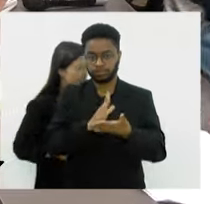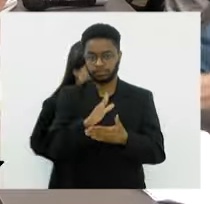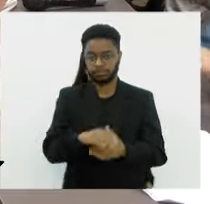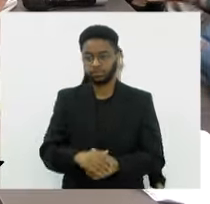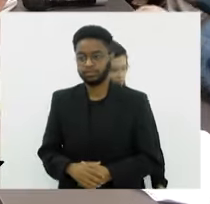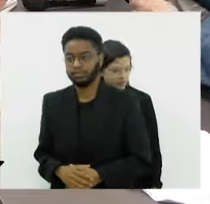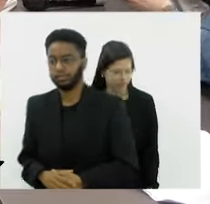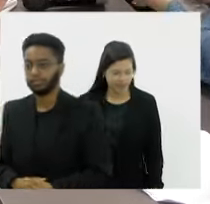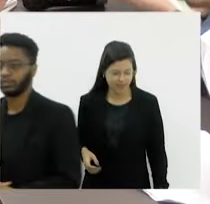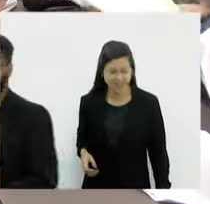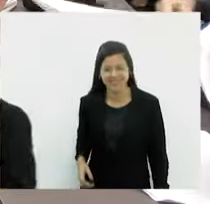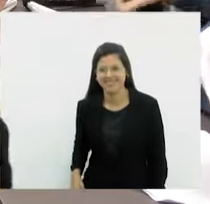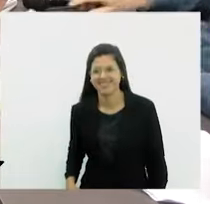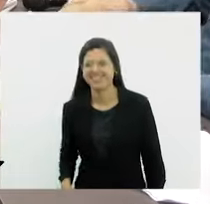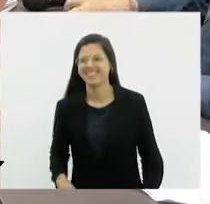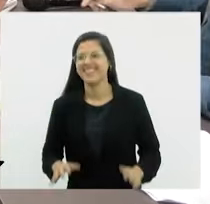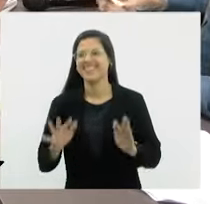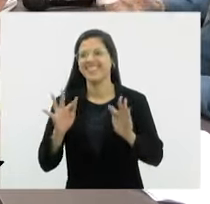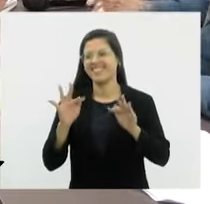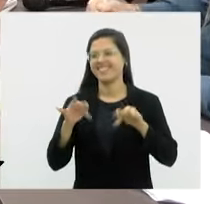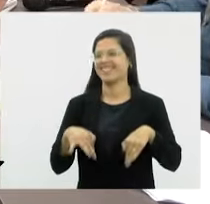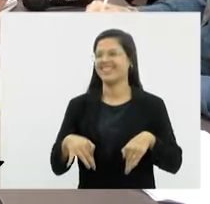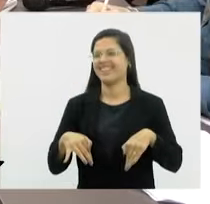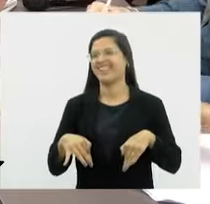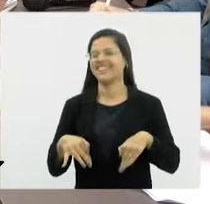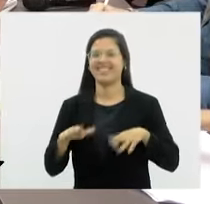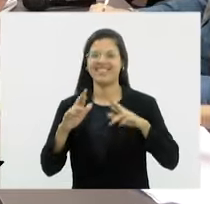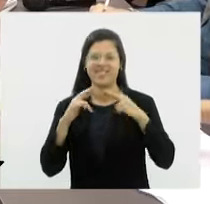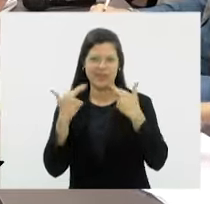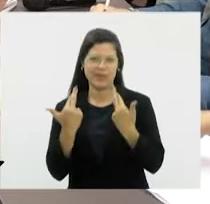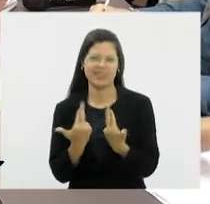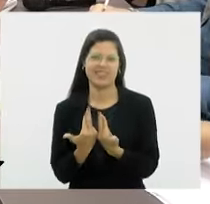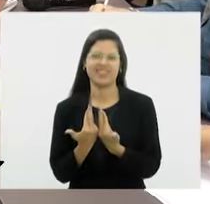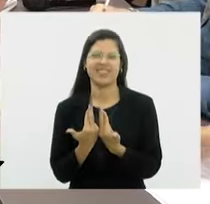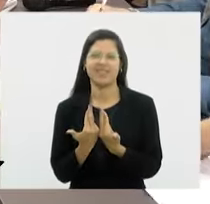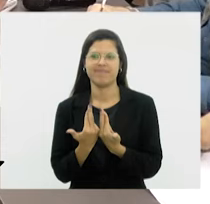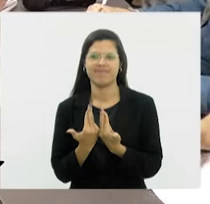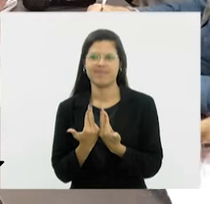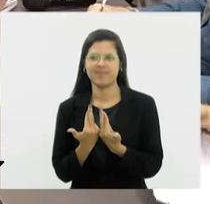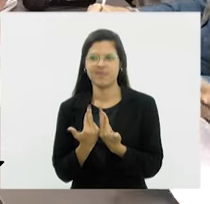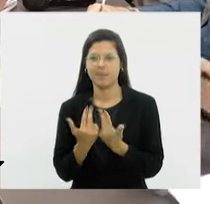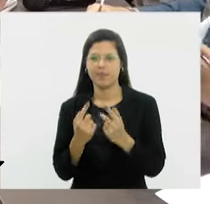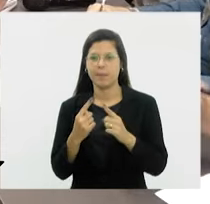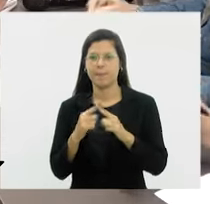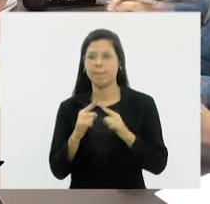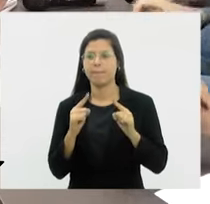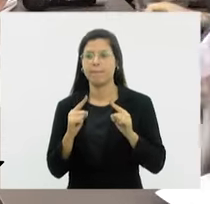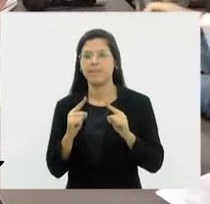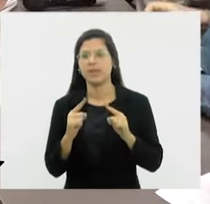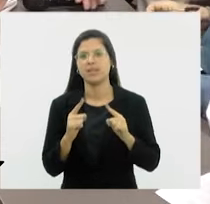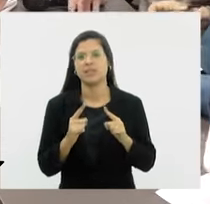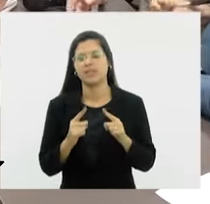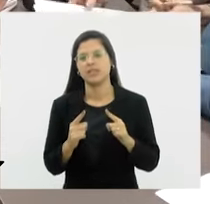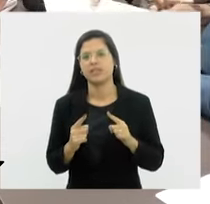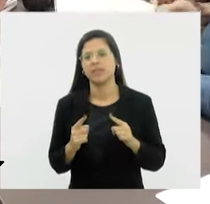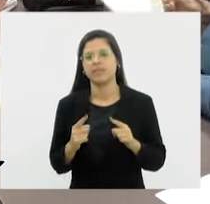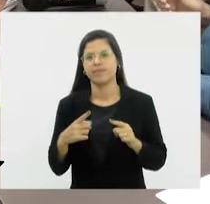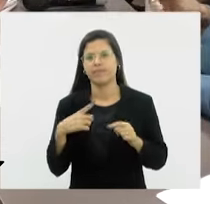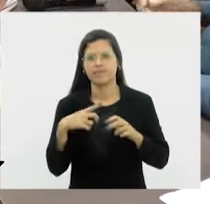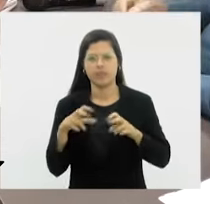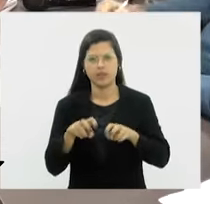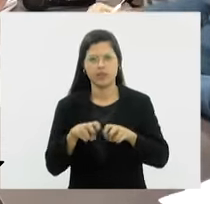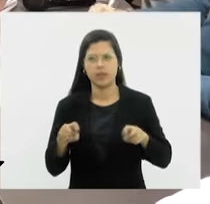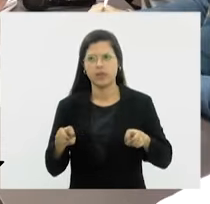Então, encerrada, declaro encerrada a sessão. No entanto, há sobre a mesa